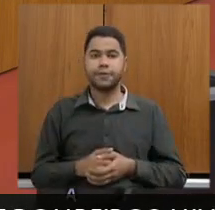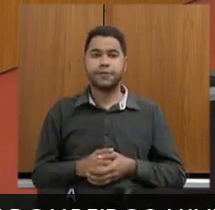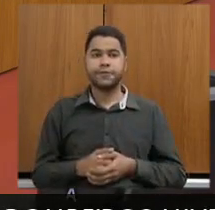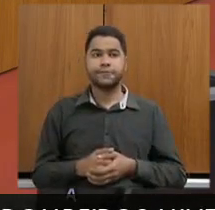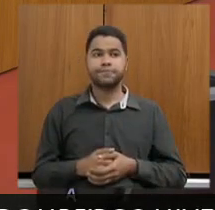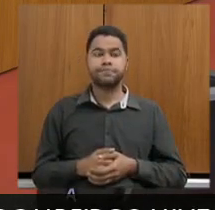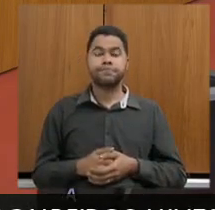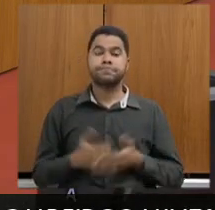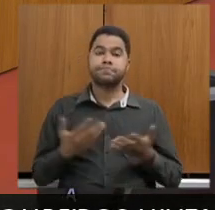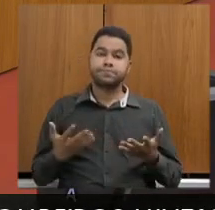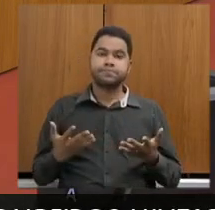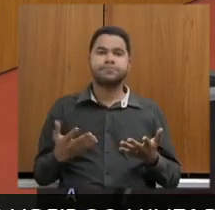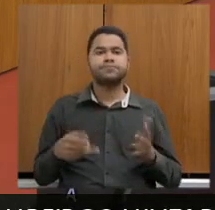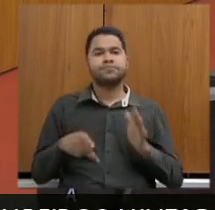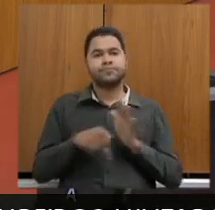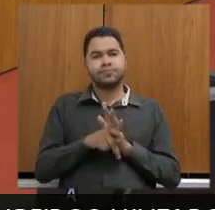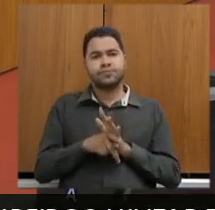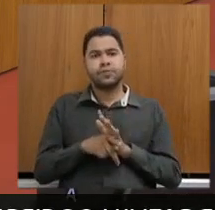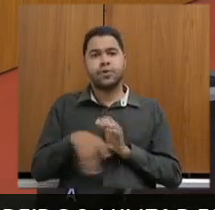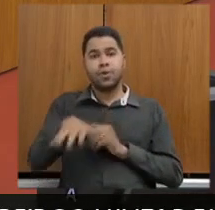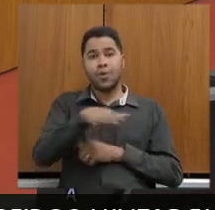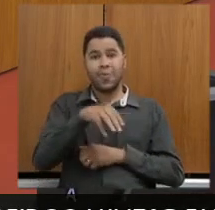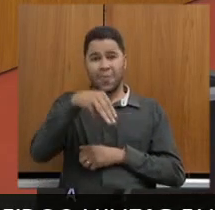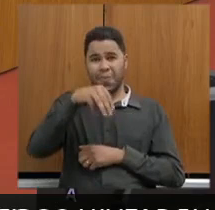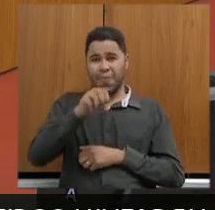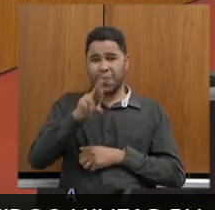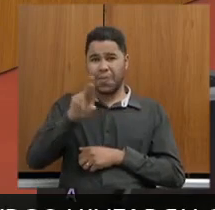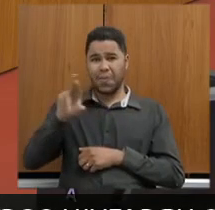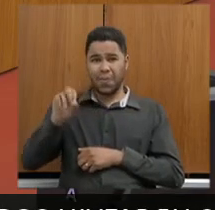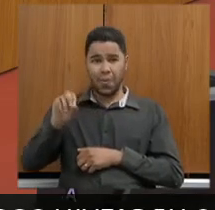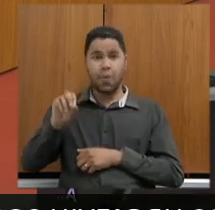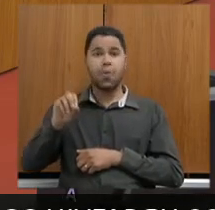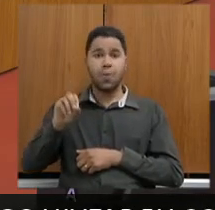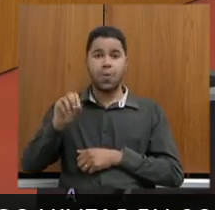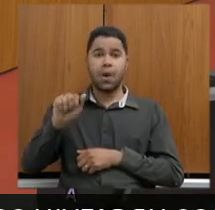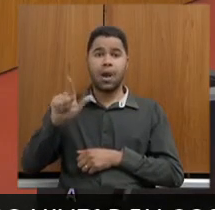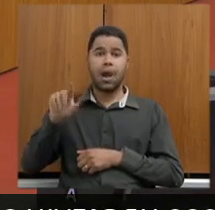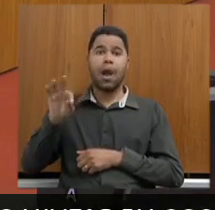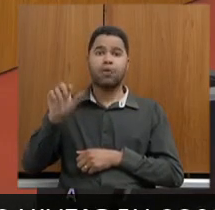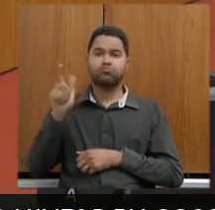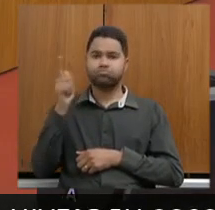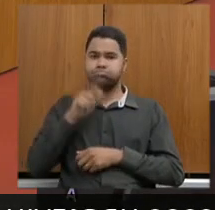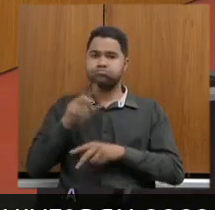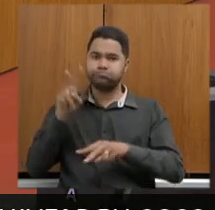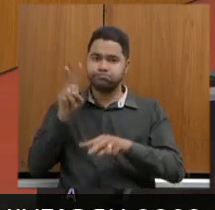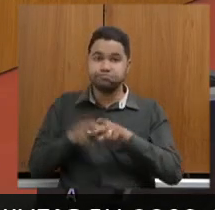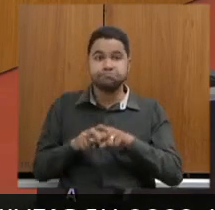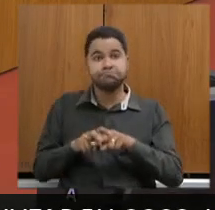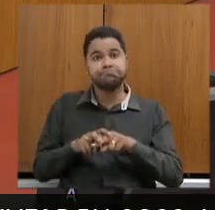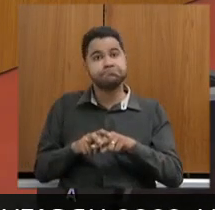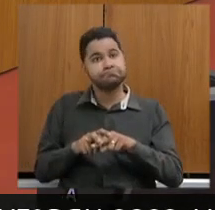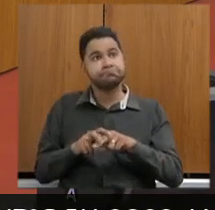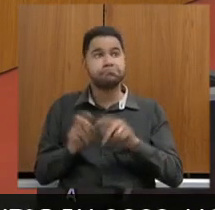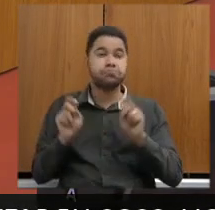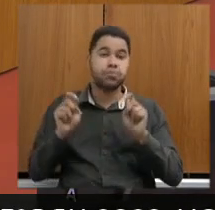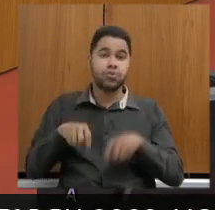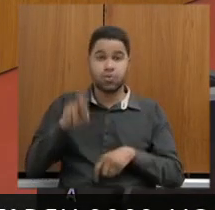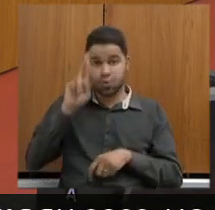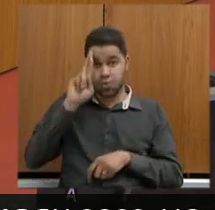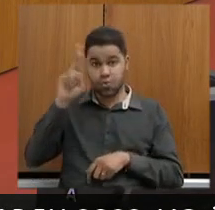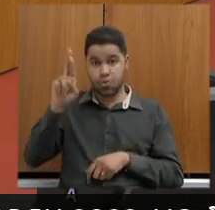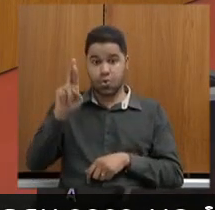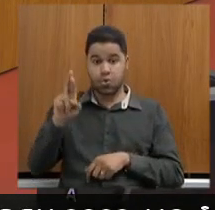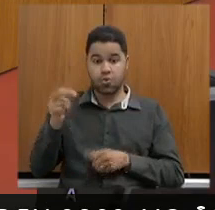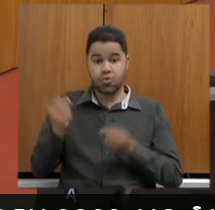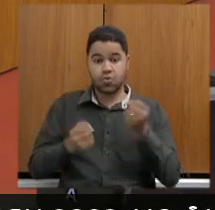guarnições Tático Móvel jepa da região do Morro Alto lograram êxito na prisão de Possivelmente o dono do veículo